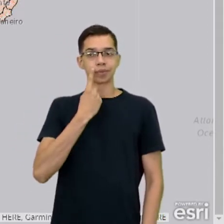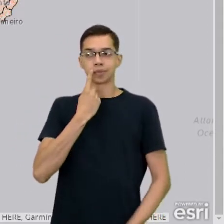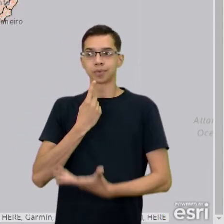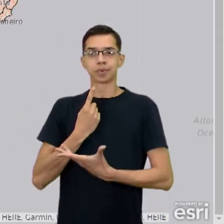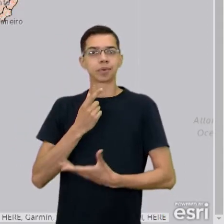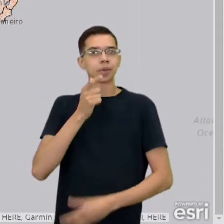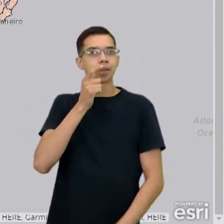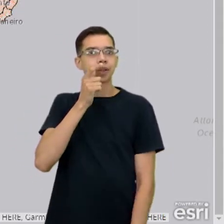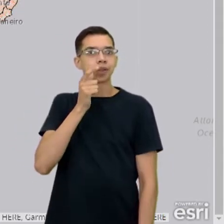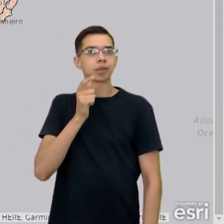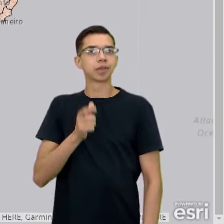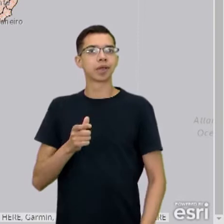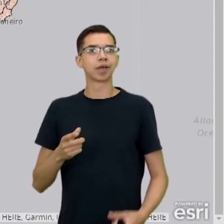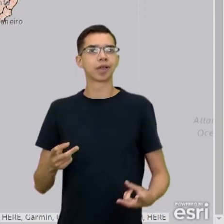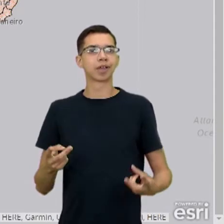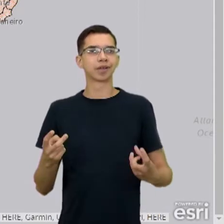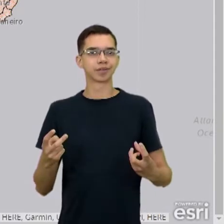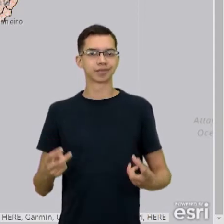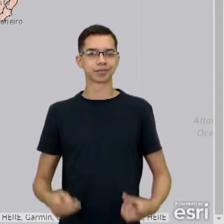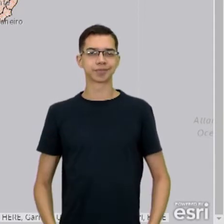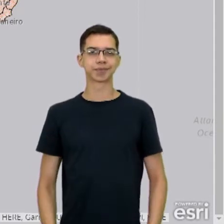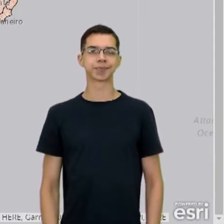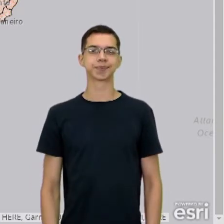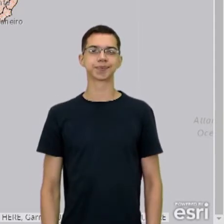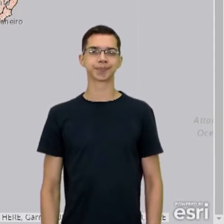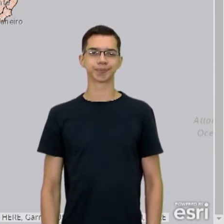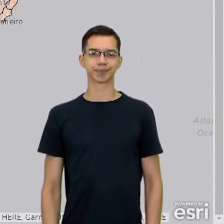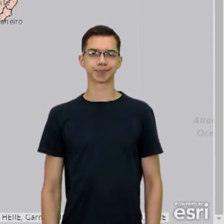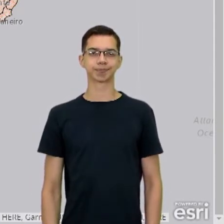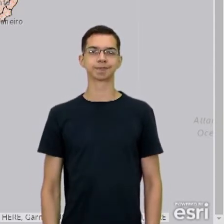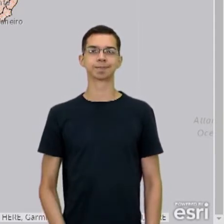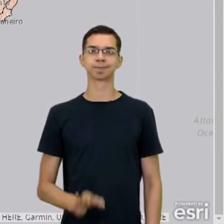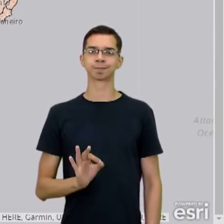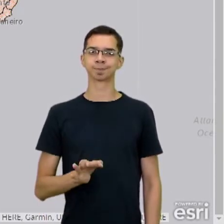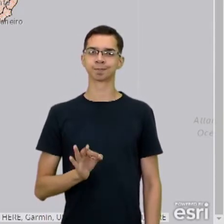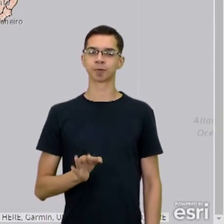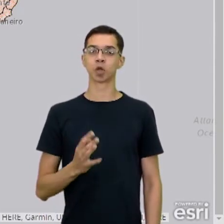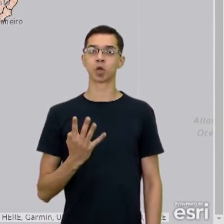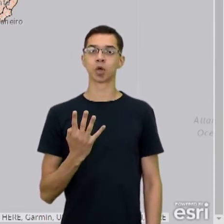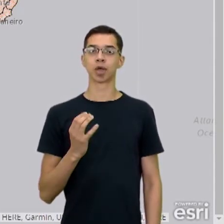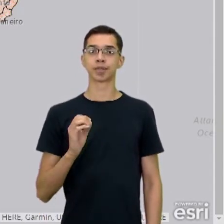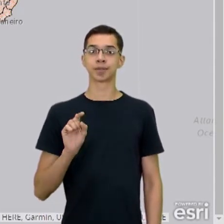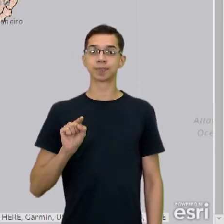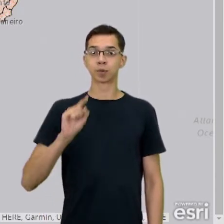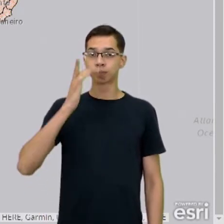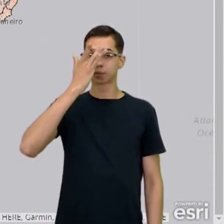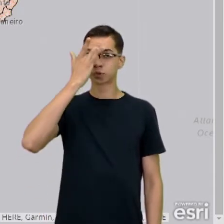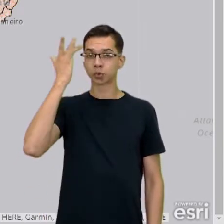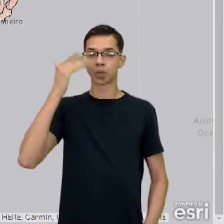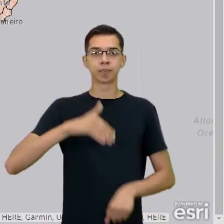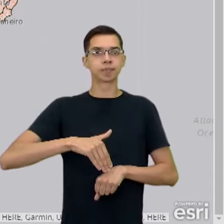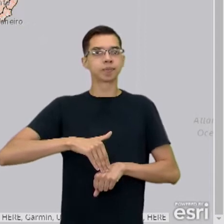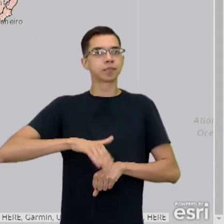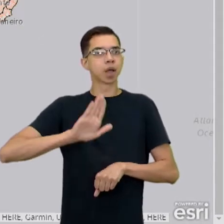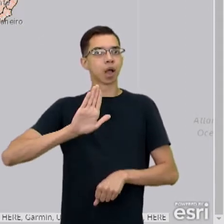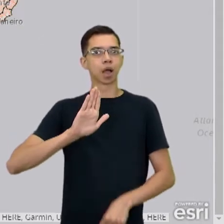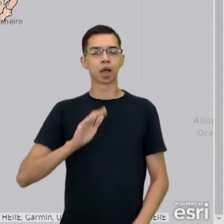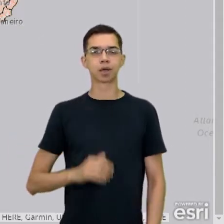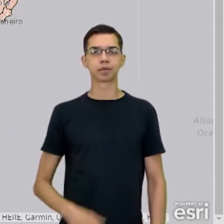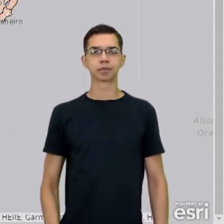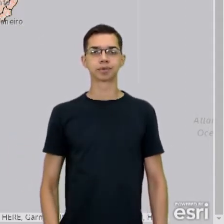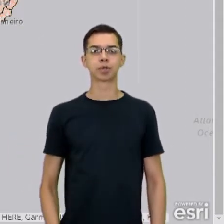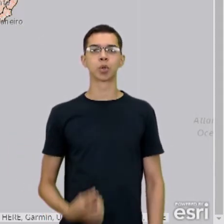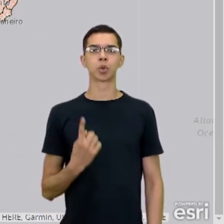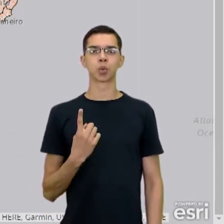ó, do lado esquerdo, aqui onde eu estou apontando a setinha. Mais de 40.000 pessoas em 1 quilômetro